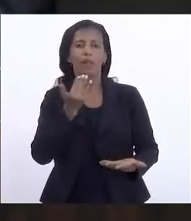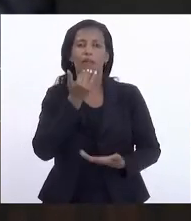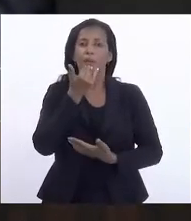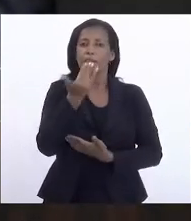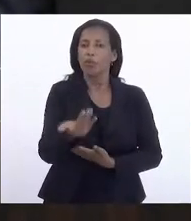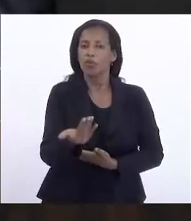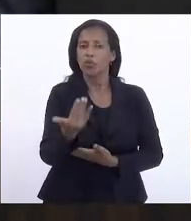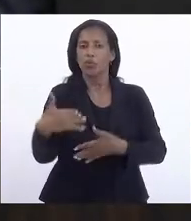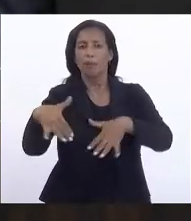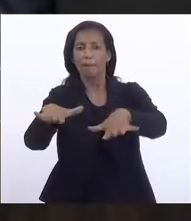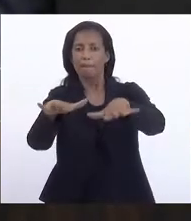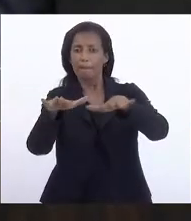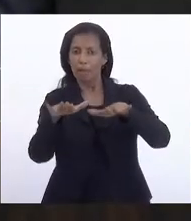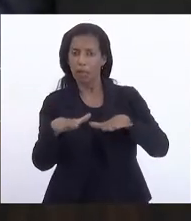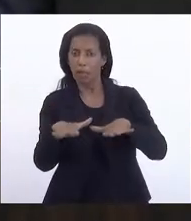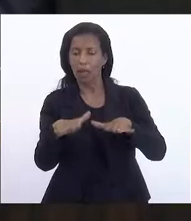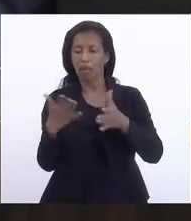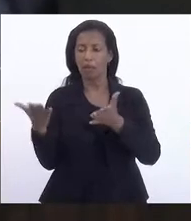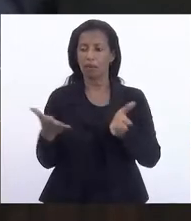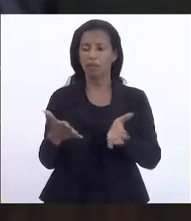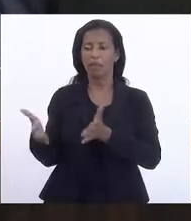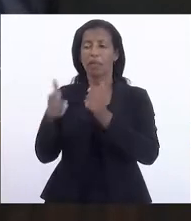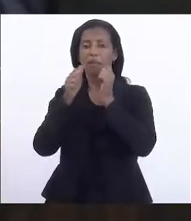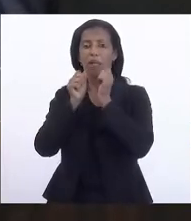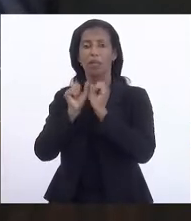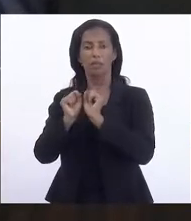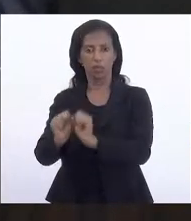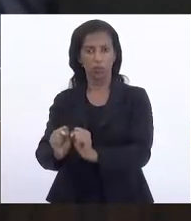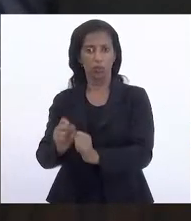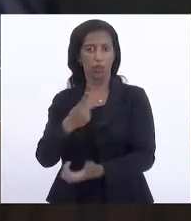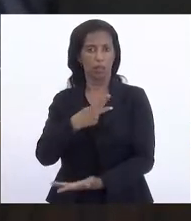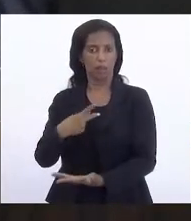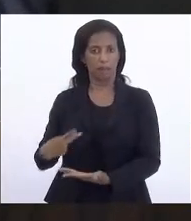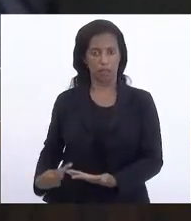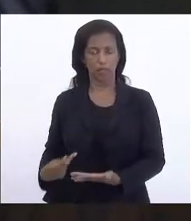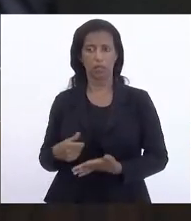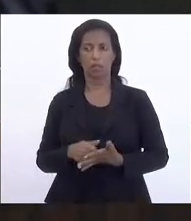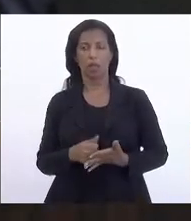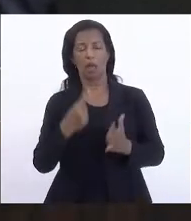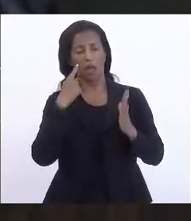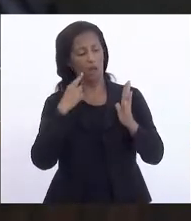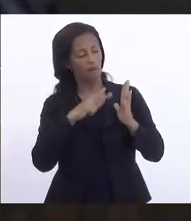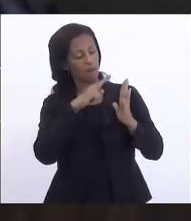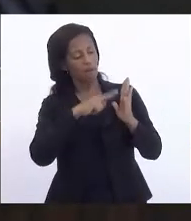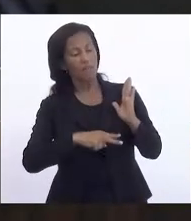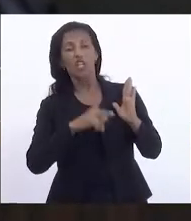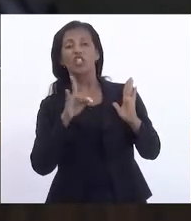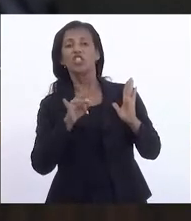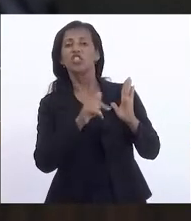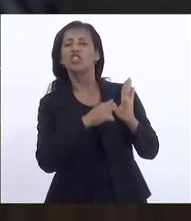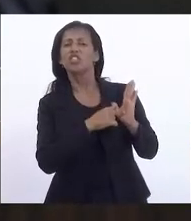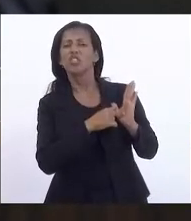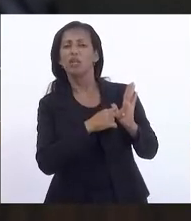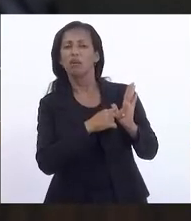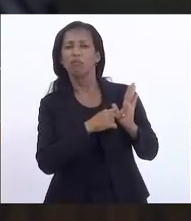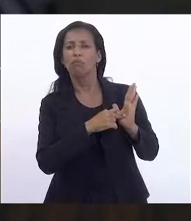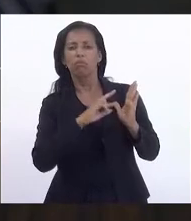o plenário, vai ter, por parte da assessoria da presidência, alternativa das datas e,